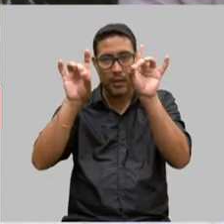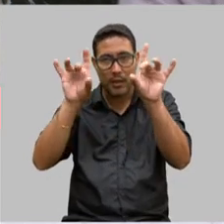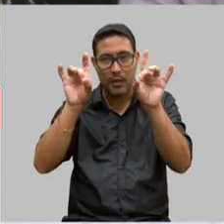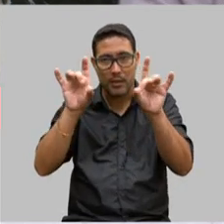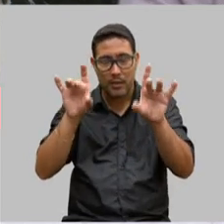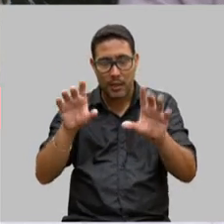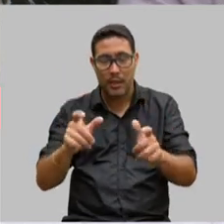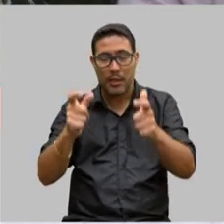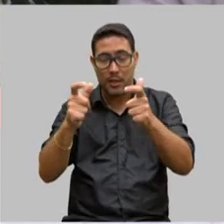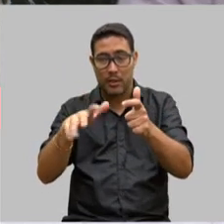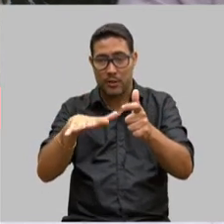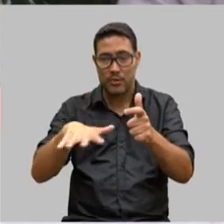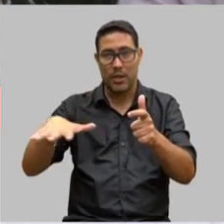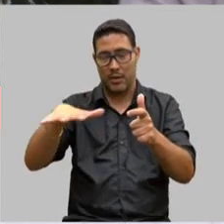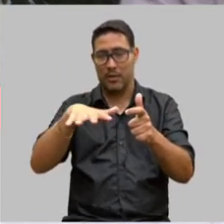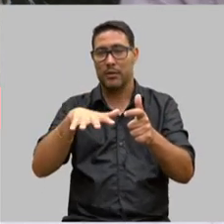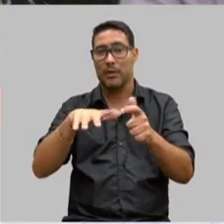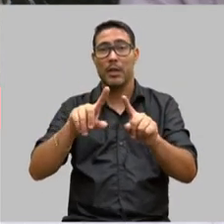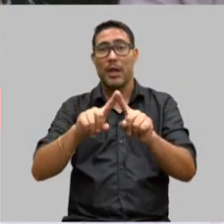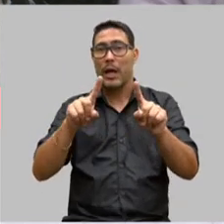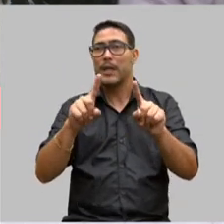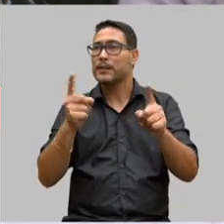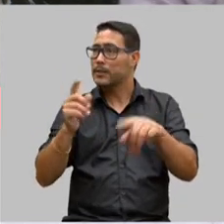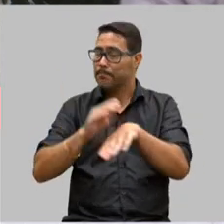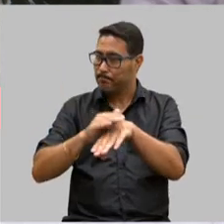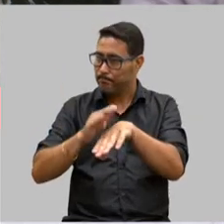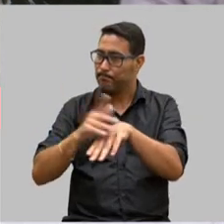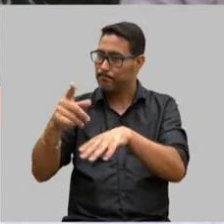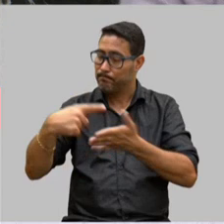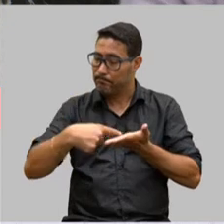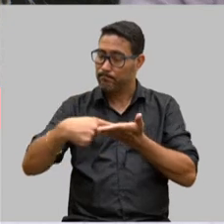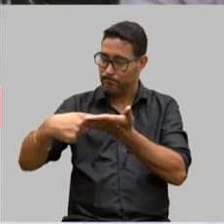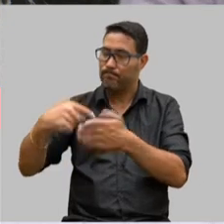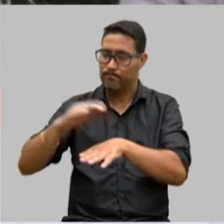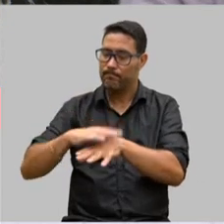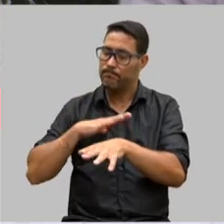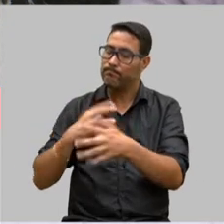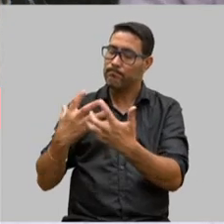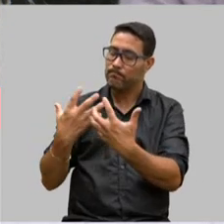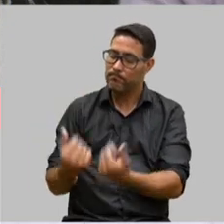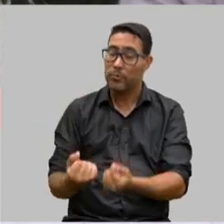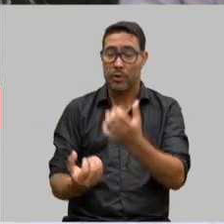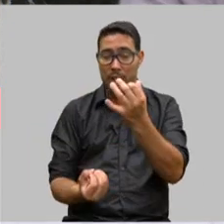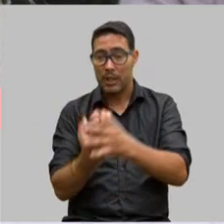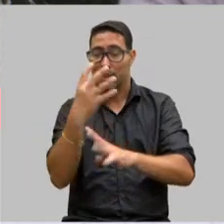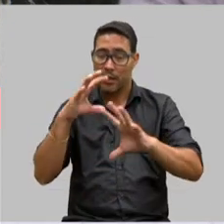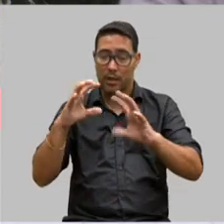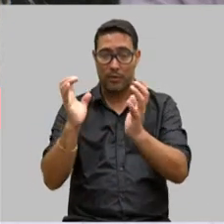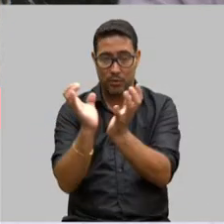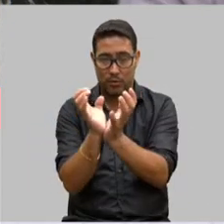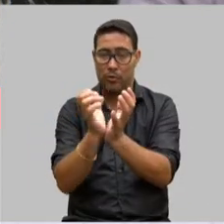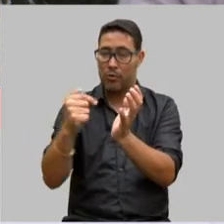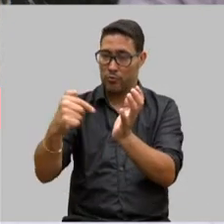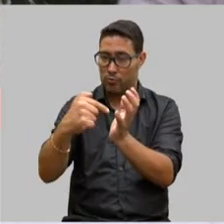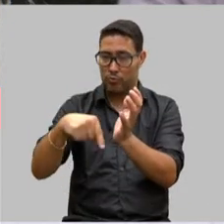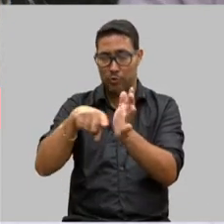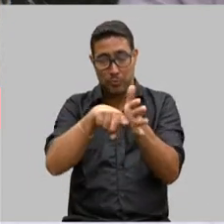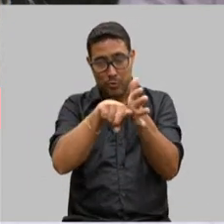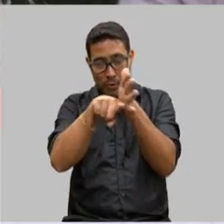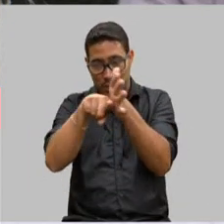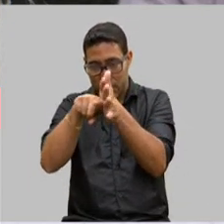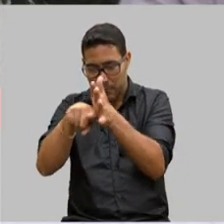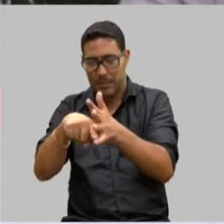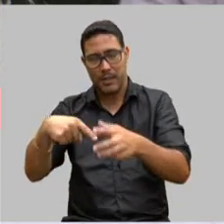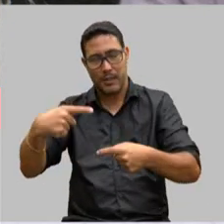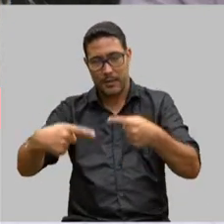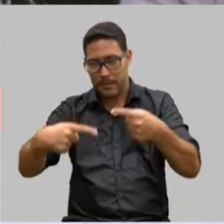poderia. E nós não hesitamos quando entendemos que nós tínhamos que criar um centro de excelência no semiárido. Discutir